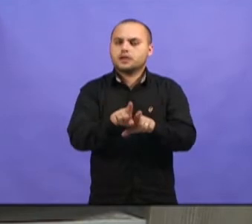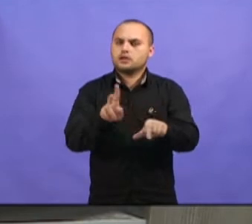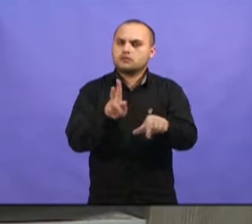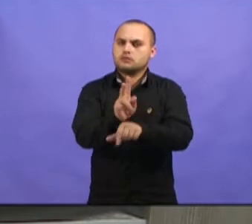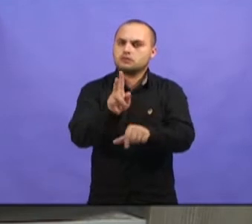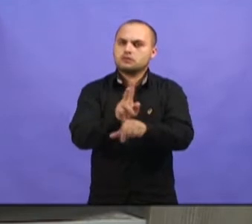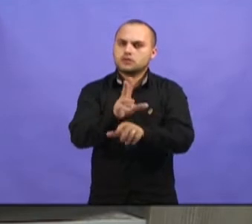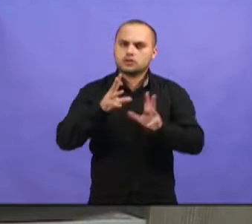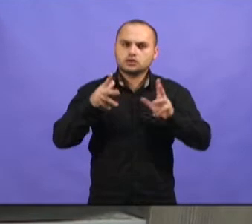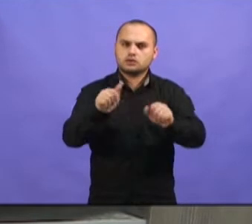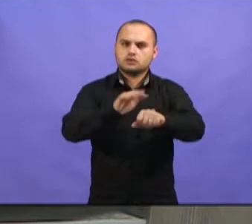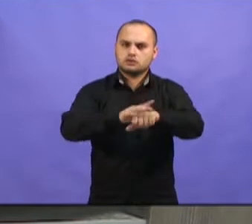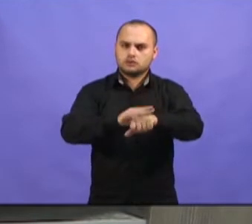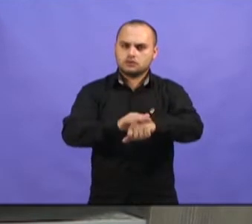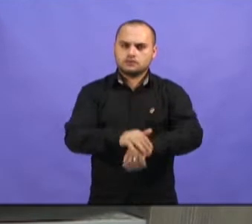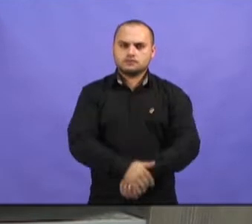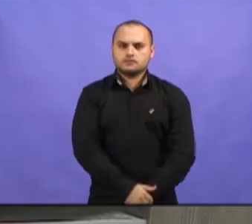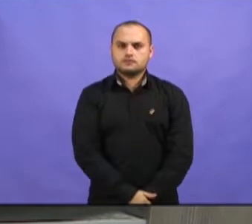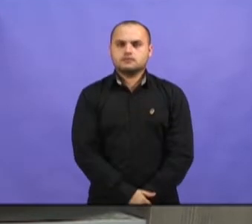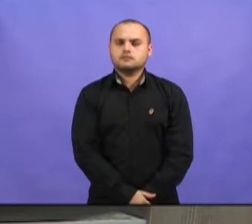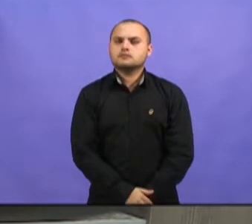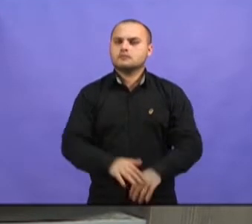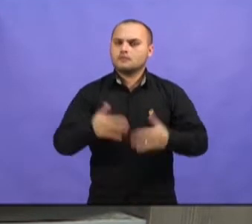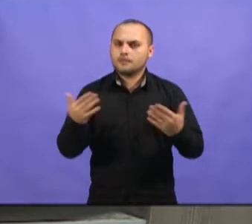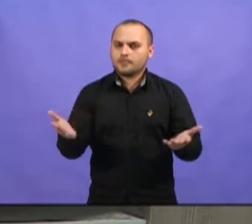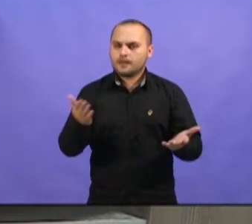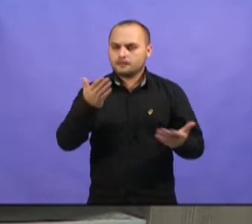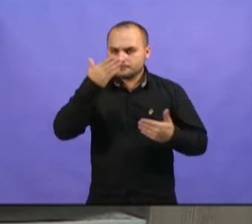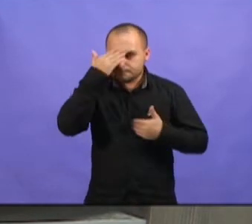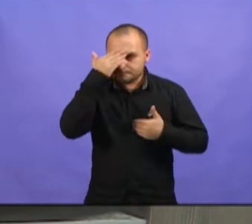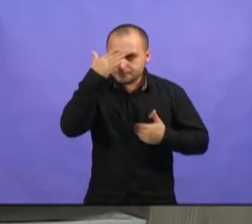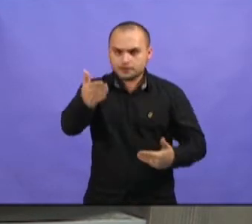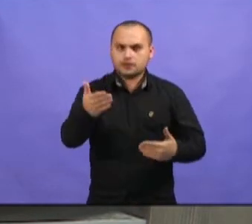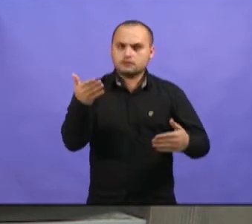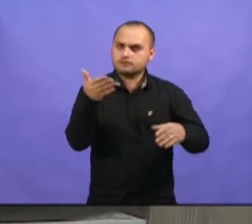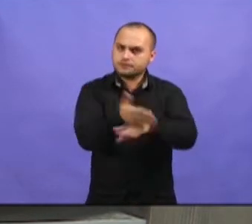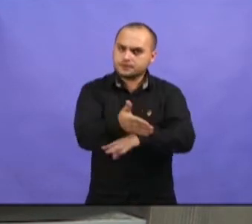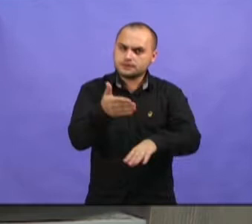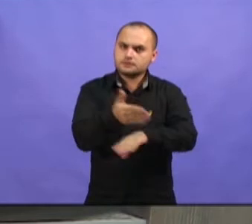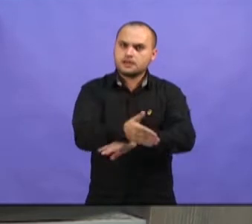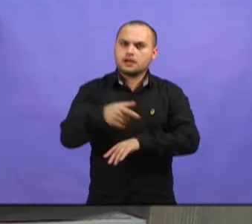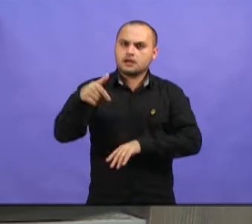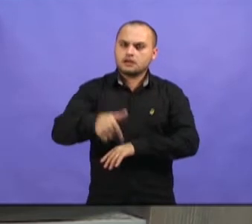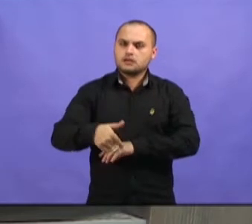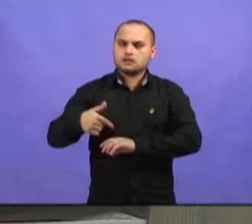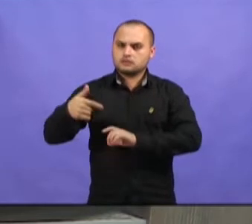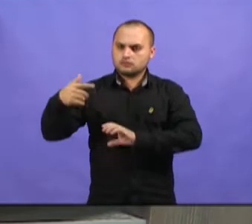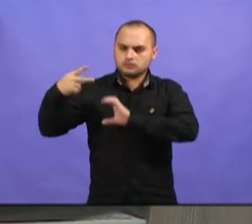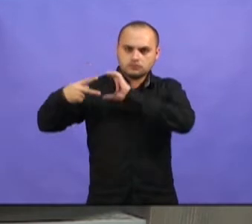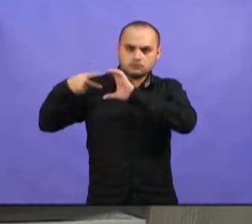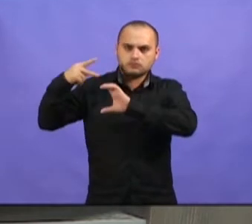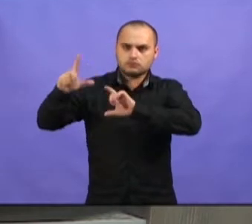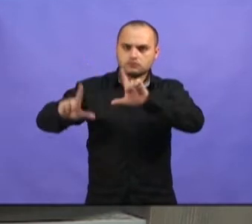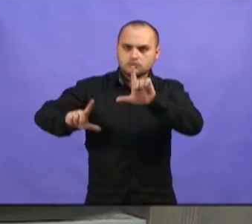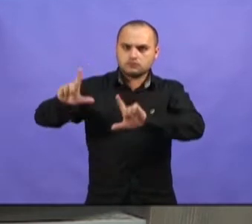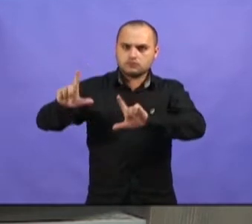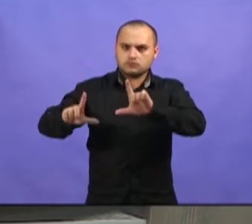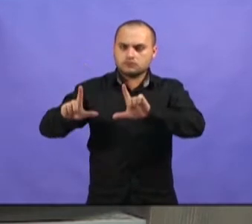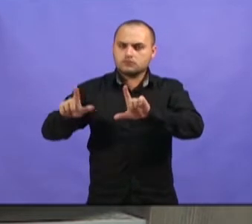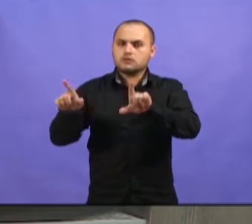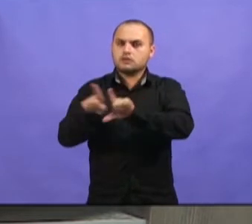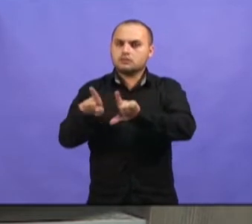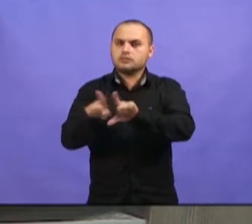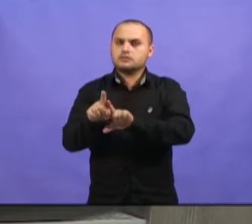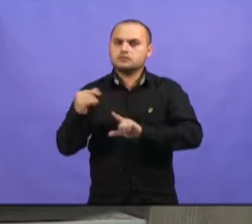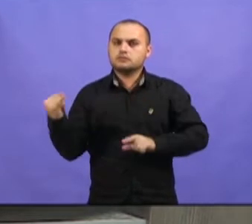prevenção das doenças. Bom, doutor, muito obrigado pela participação aqui no Câmara Aberta. Nós também ressaltar